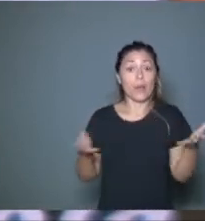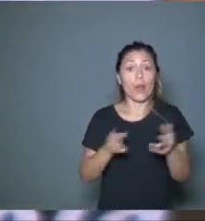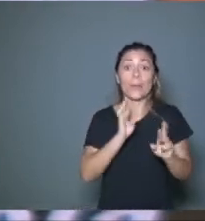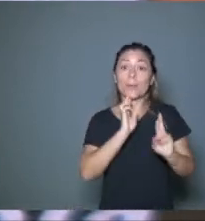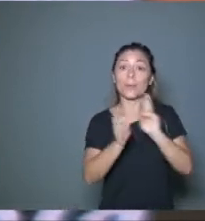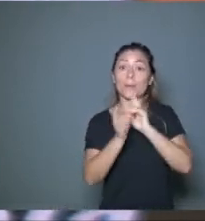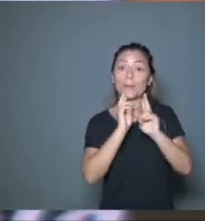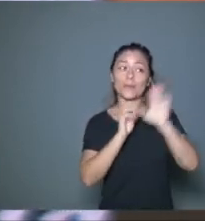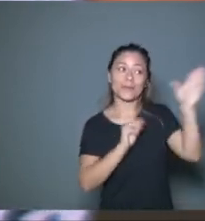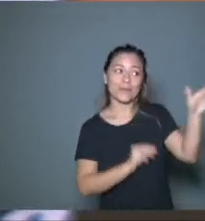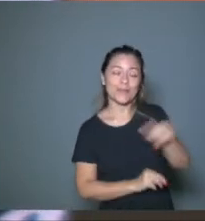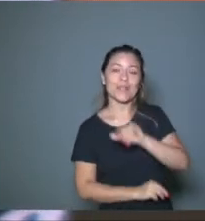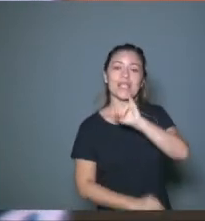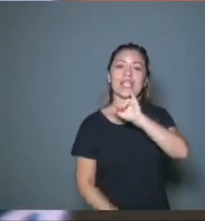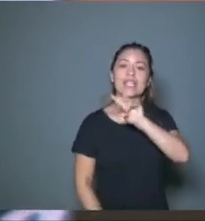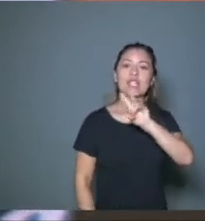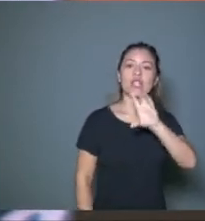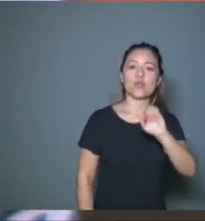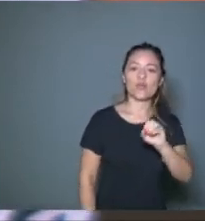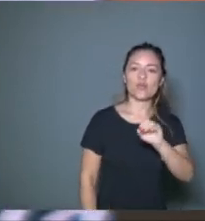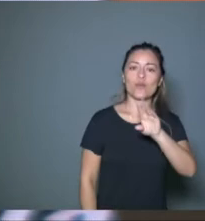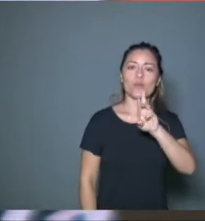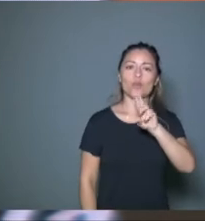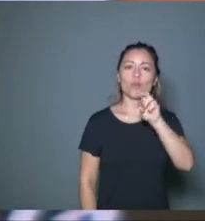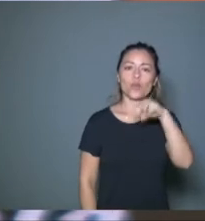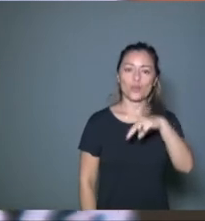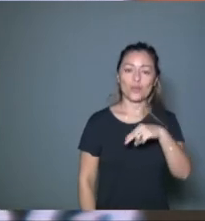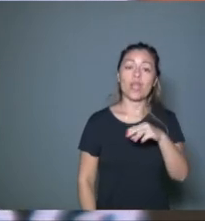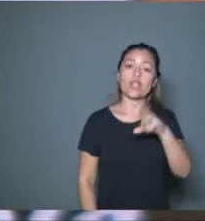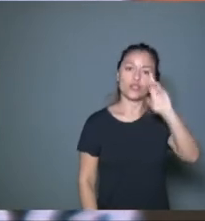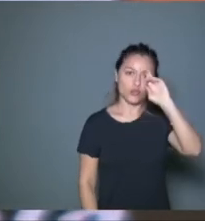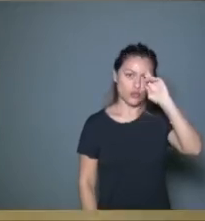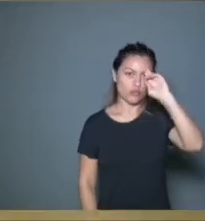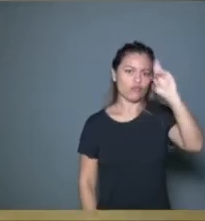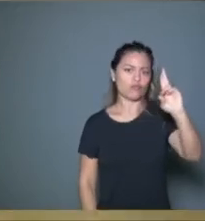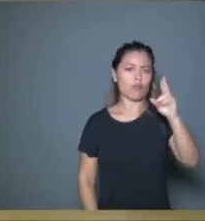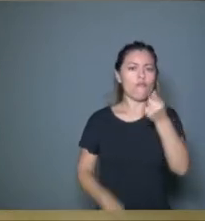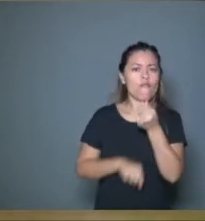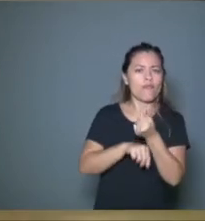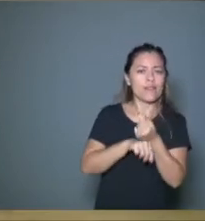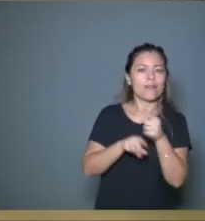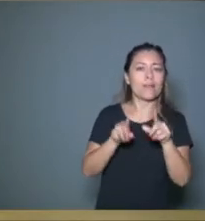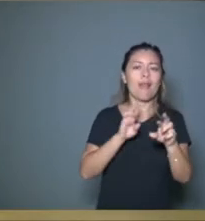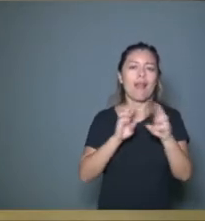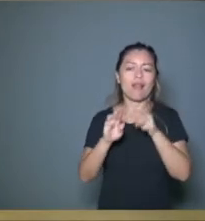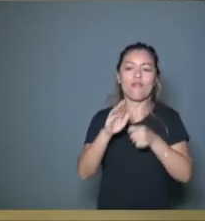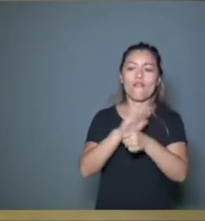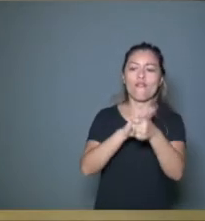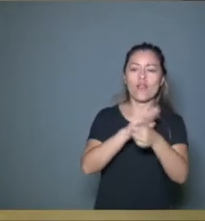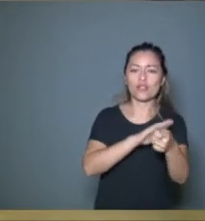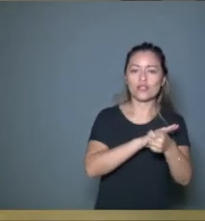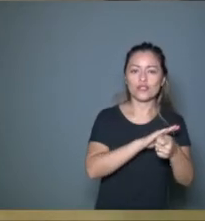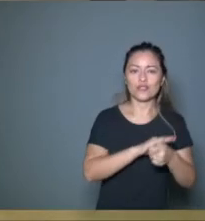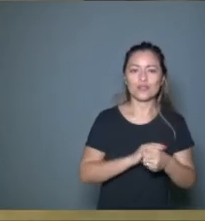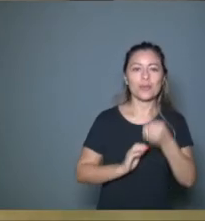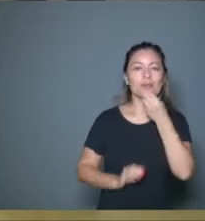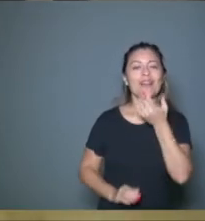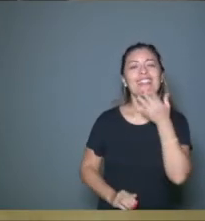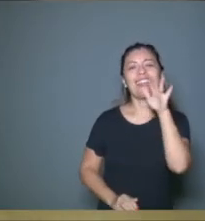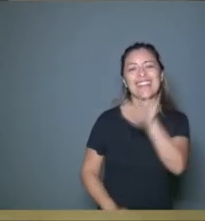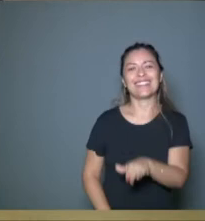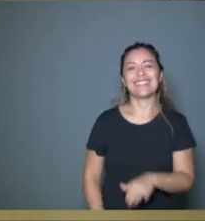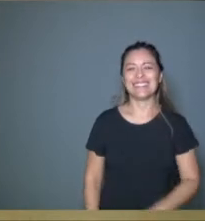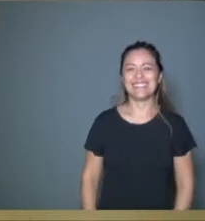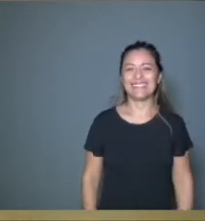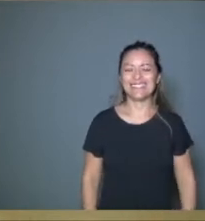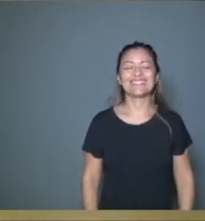eu chamo o diretor aí, o Ivo Brum, que é diretor financeiro e de relações com investidores. Boa tarde, Ivo, bem-vindo.